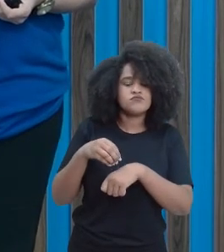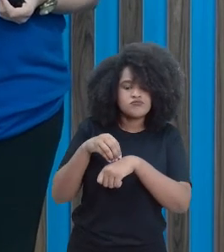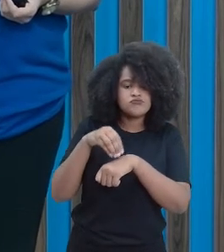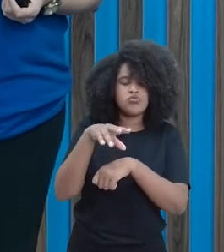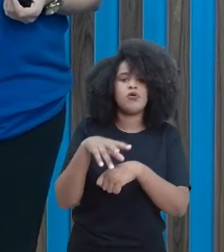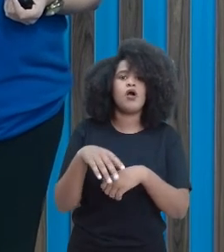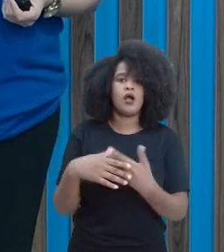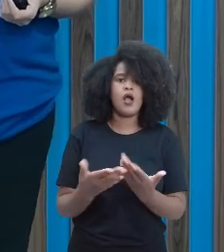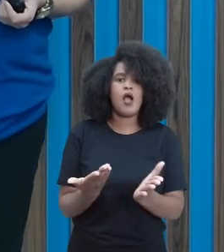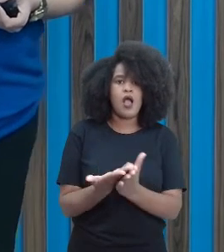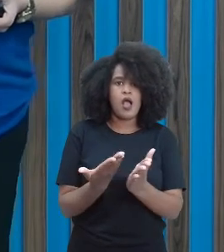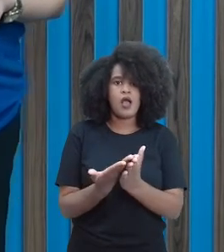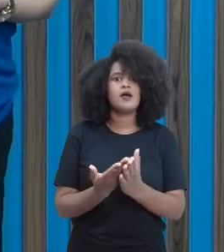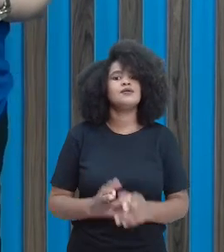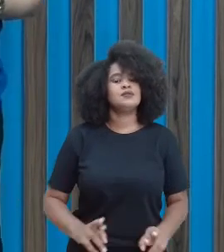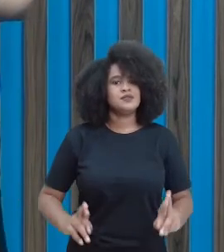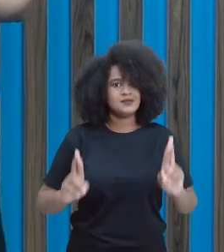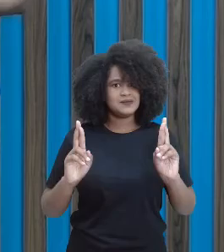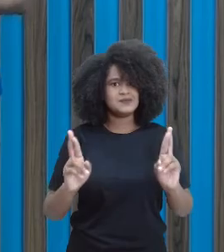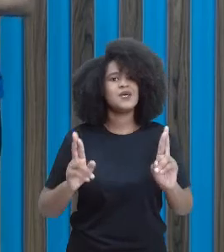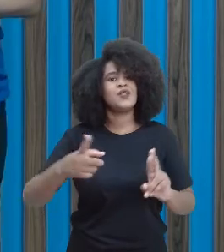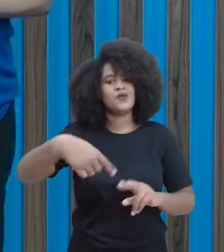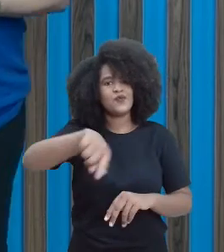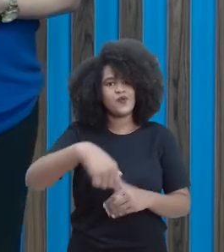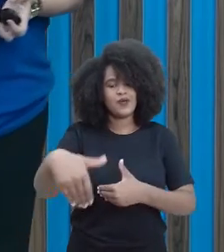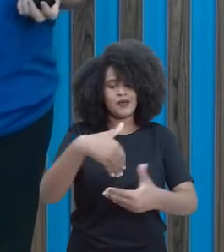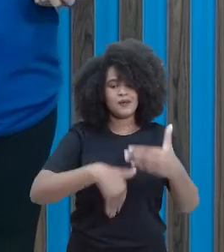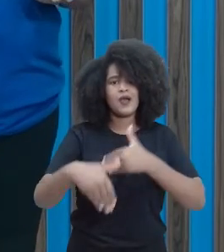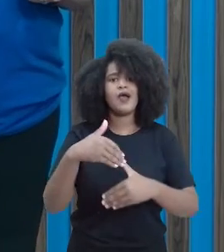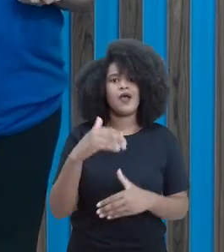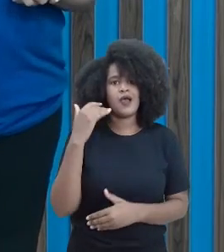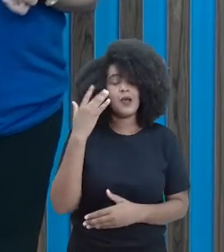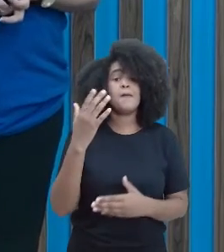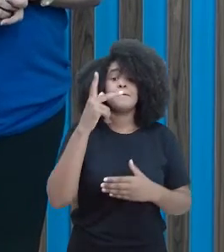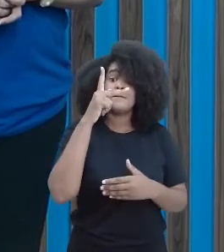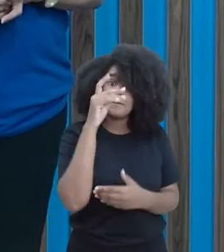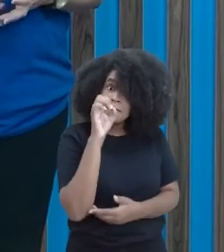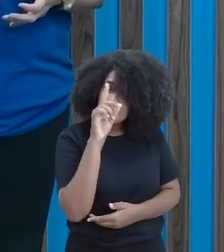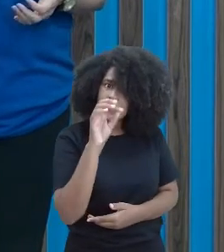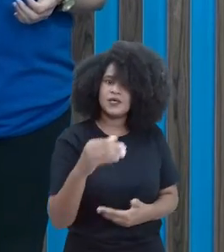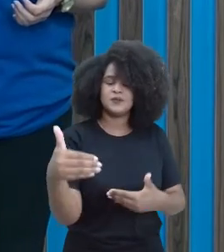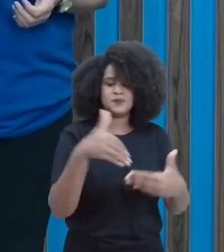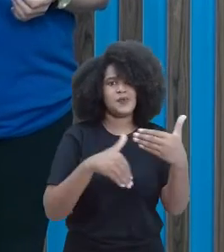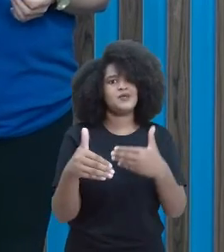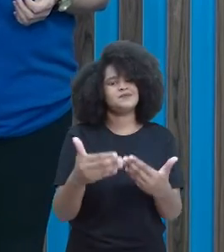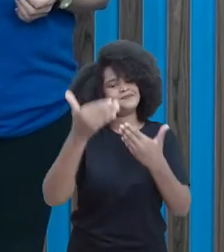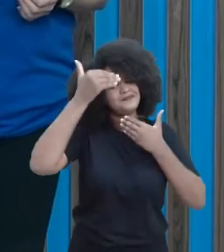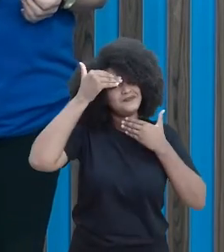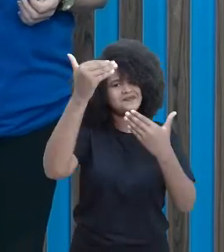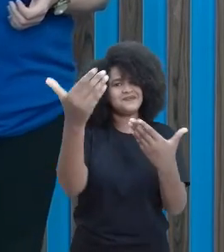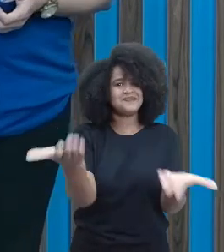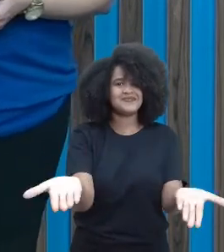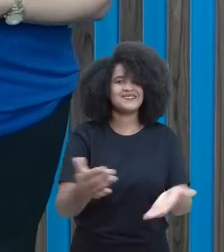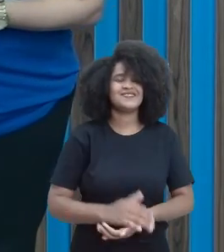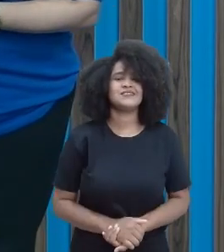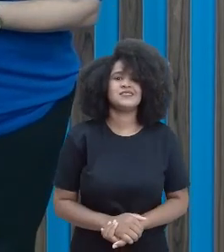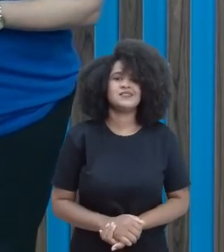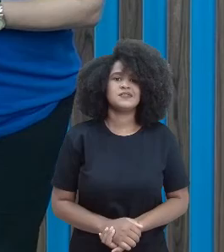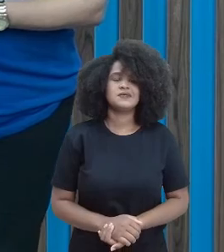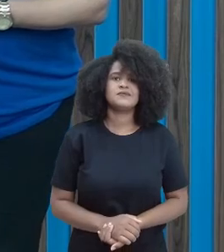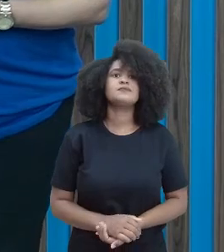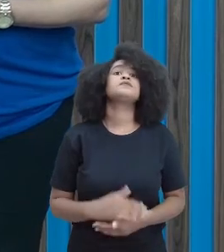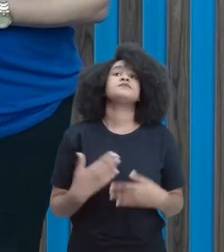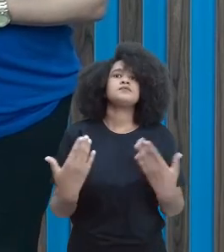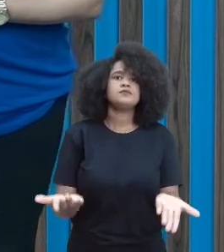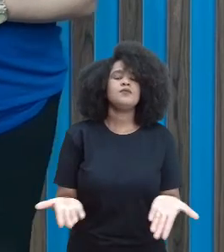próxima aula. Aguardem, quero vocês todos participando aí. Pedro, obrigada pela tua participação de hoje, tá? E aí,